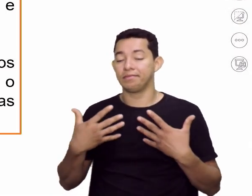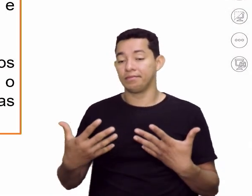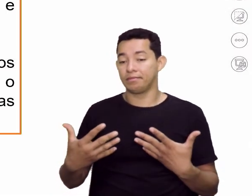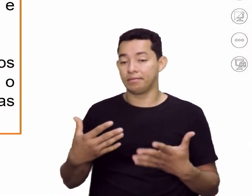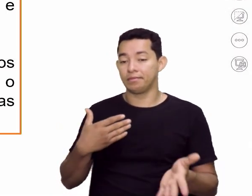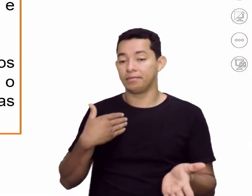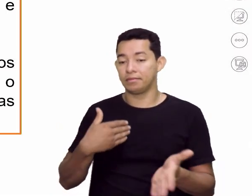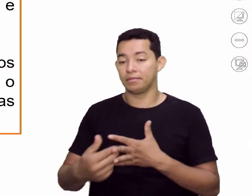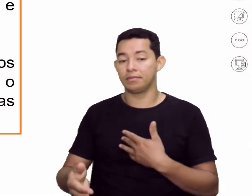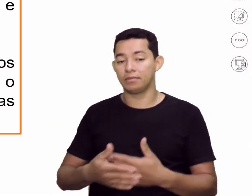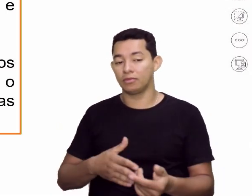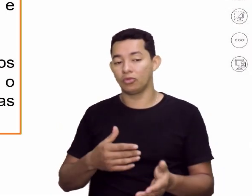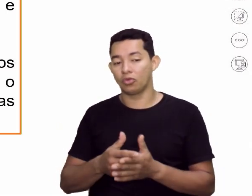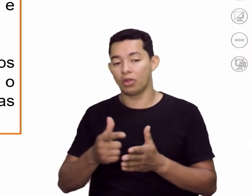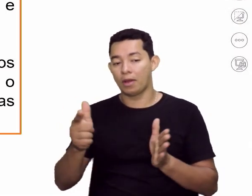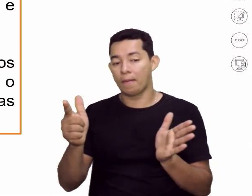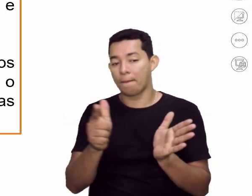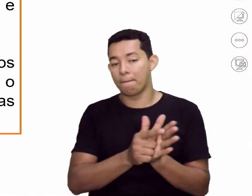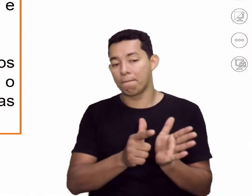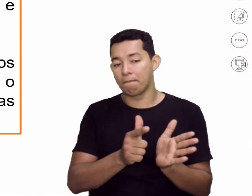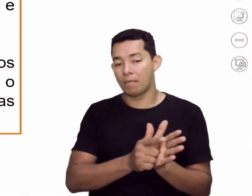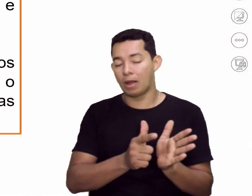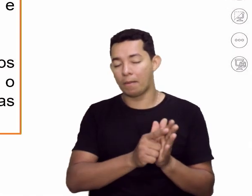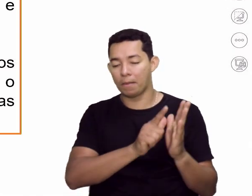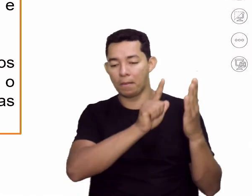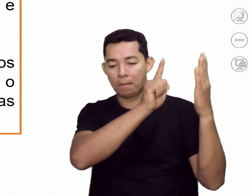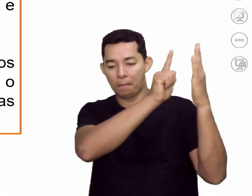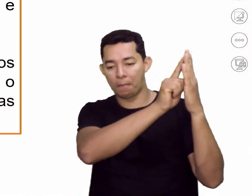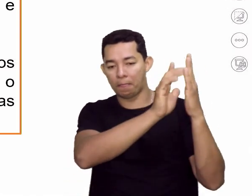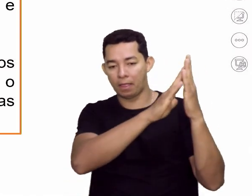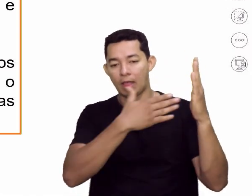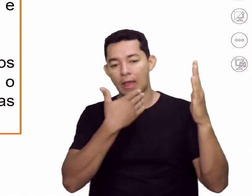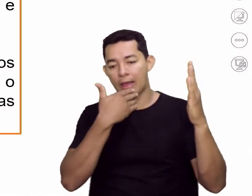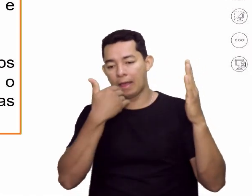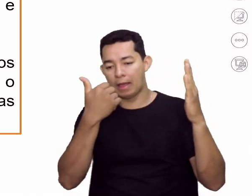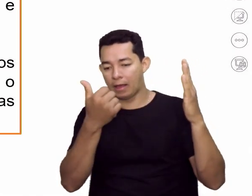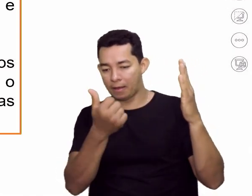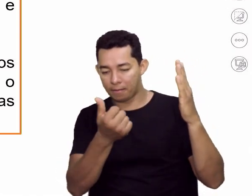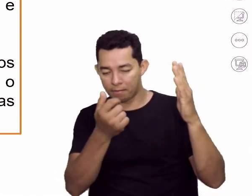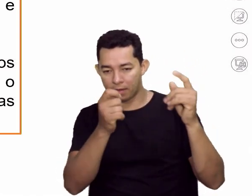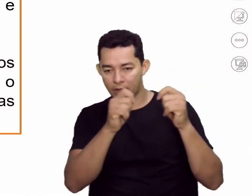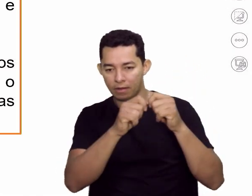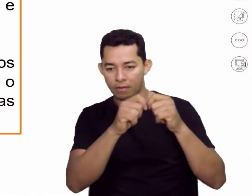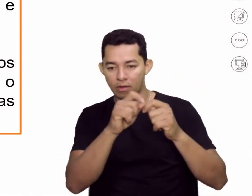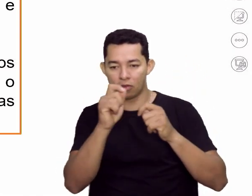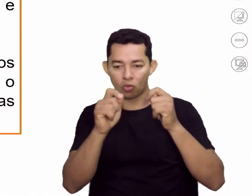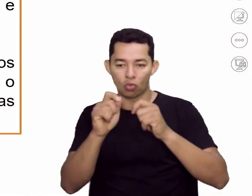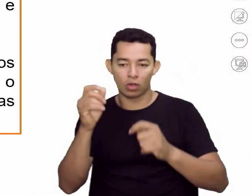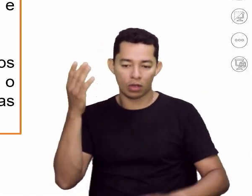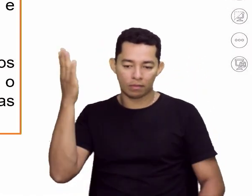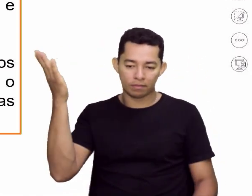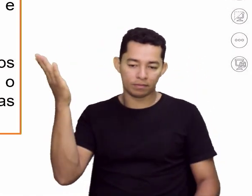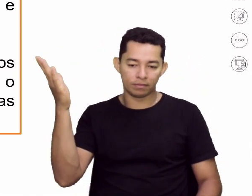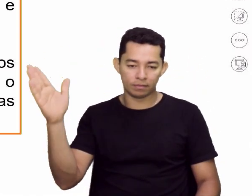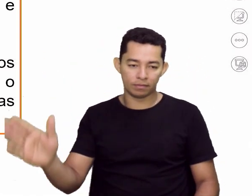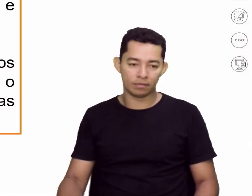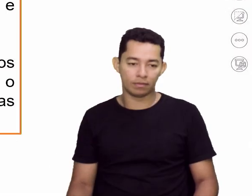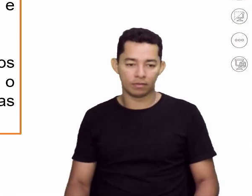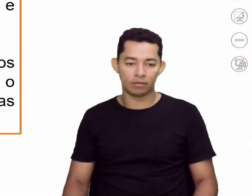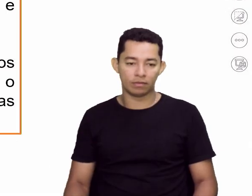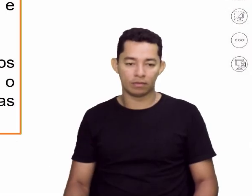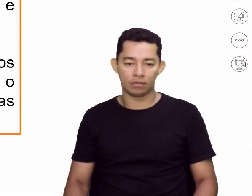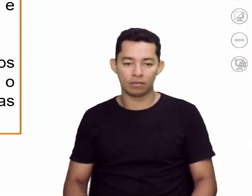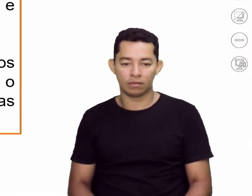qualquer papel de parede é mais bem acabado do que esta marinha. Mas